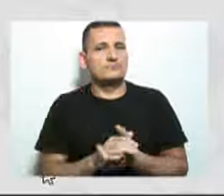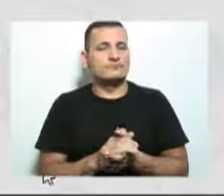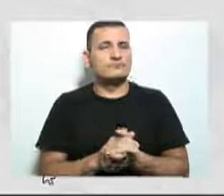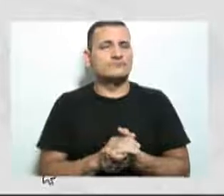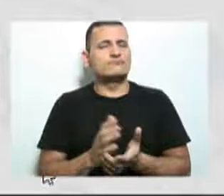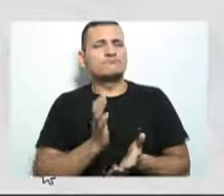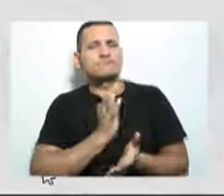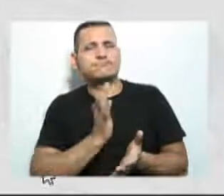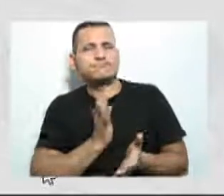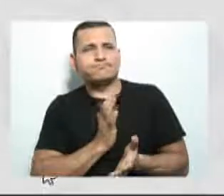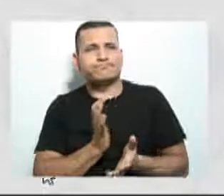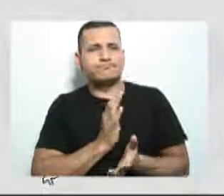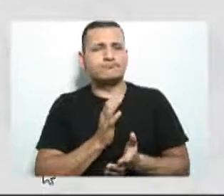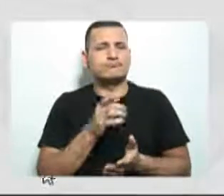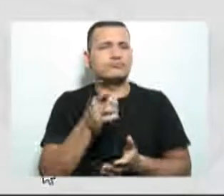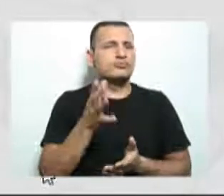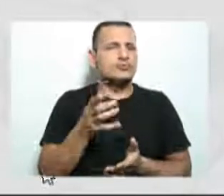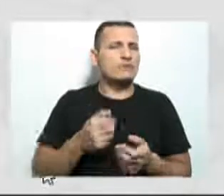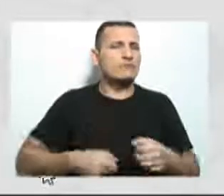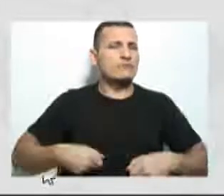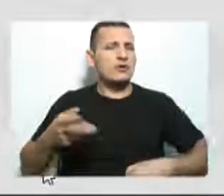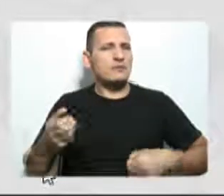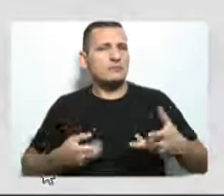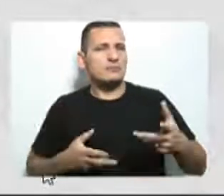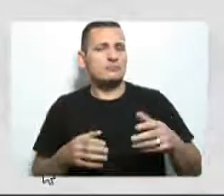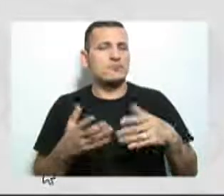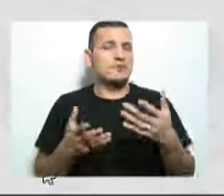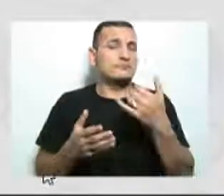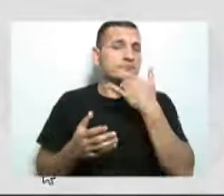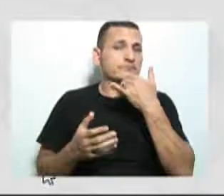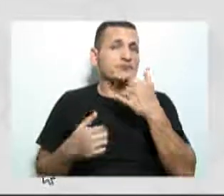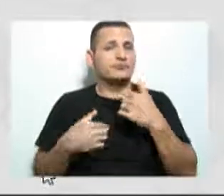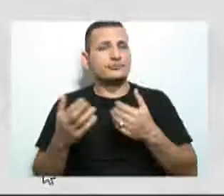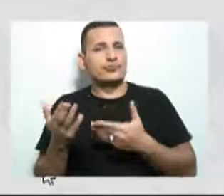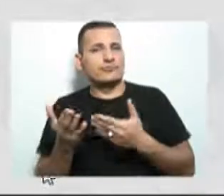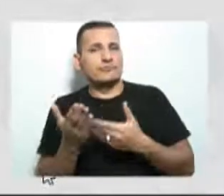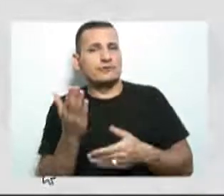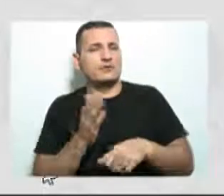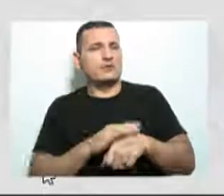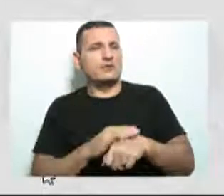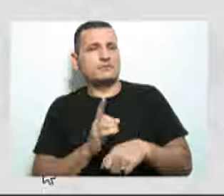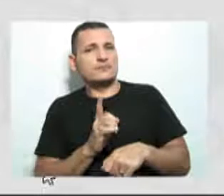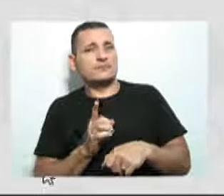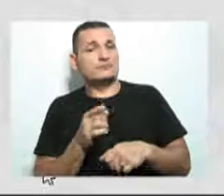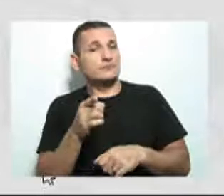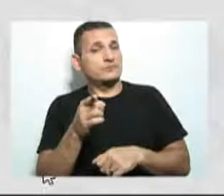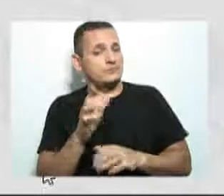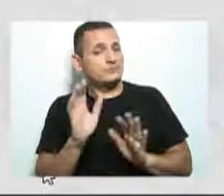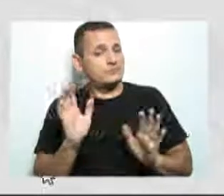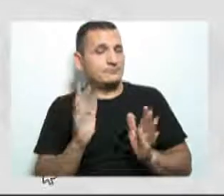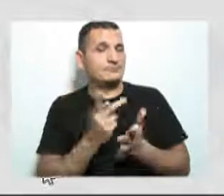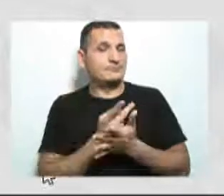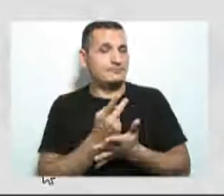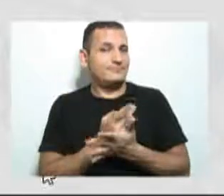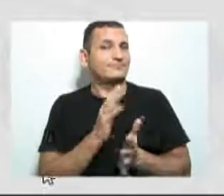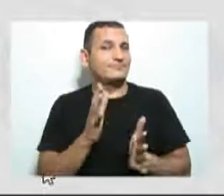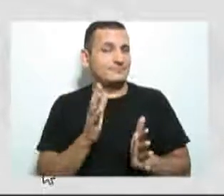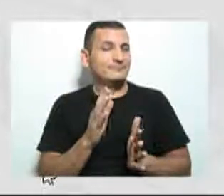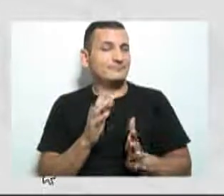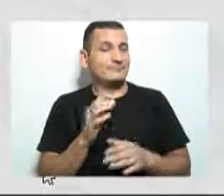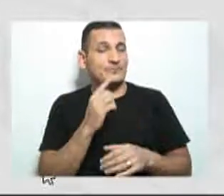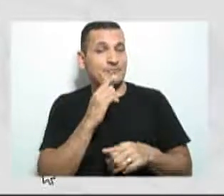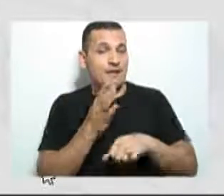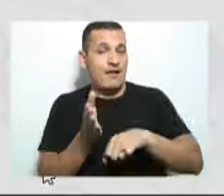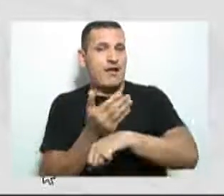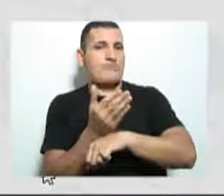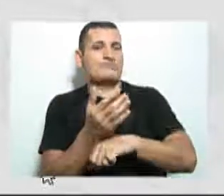fortuna incalculável você já esbanjou? Professor, eu sou muito novo, não perdi muito tempo, não. Você se engana, se engana. Daqui a pouco passa muito rápido, não é?